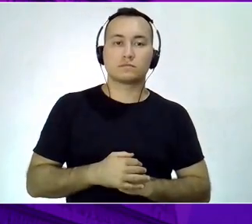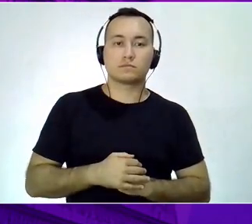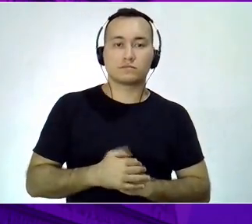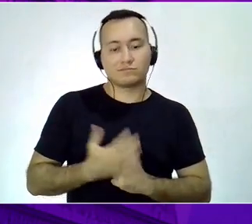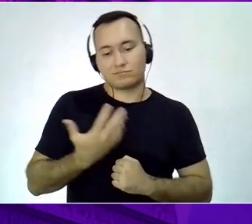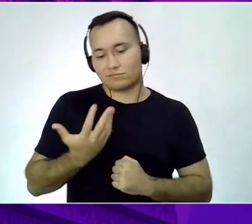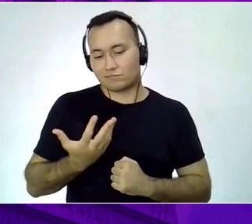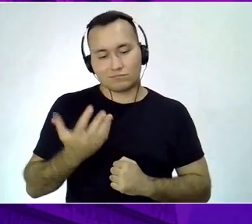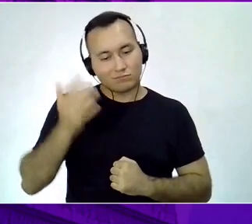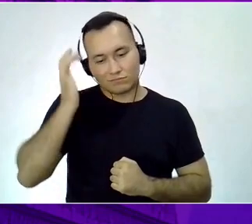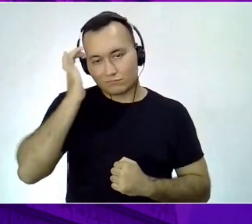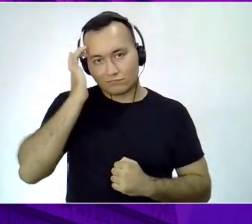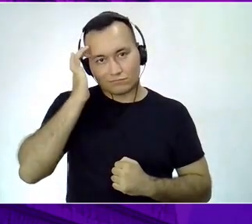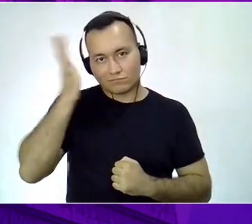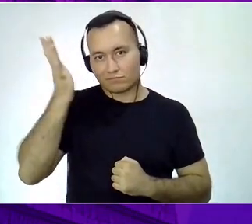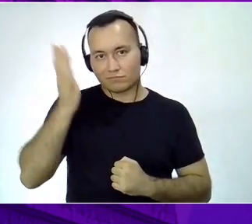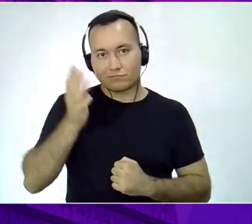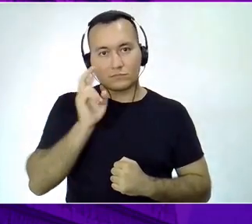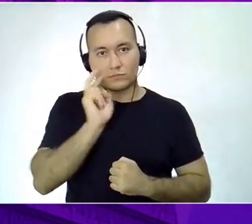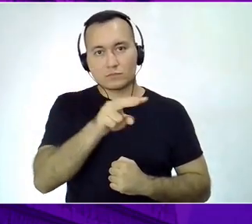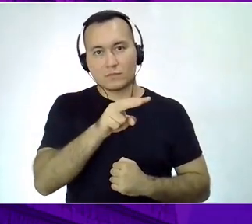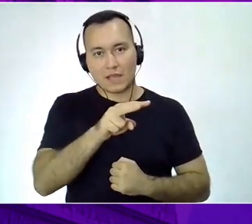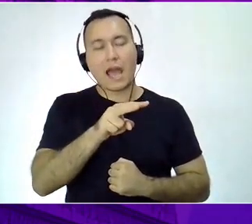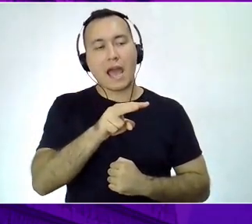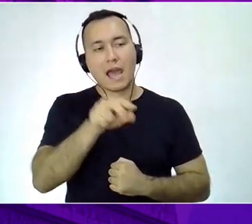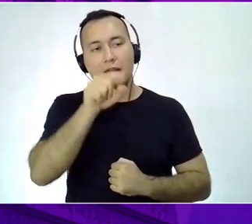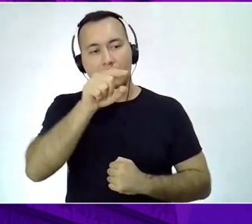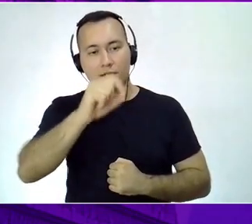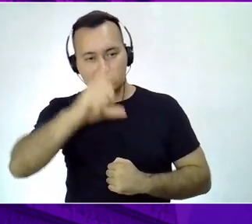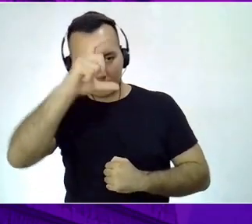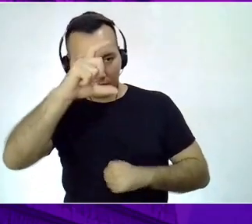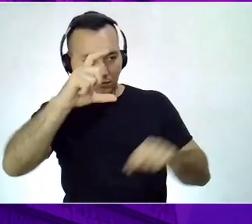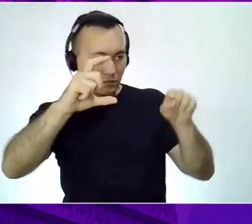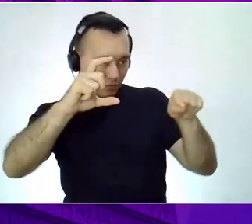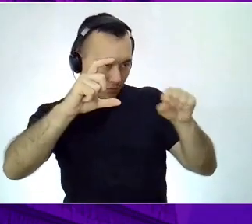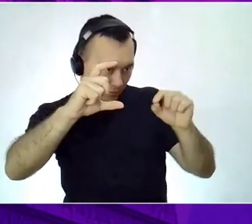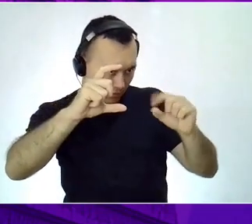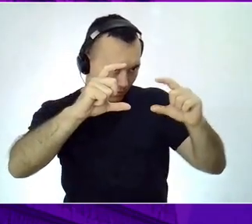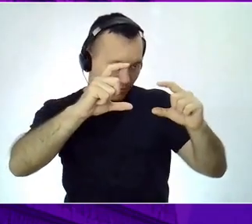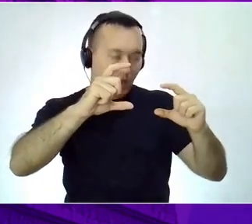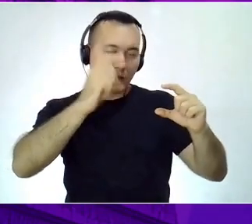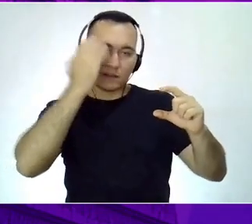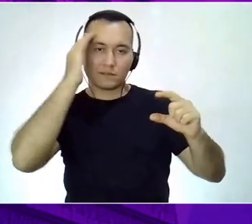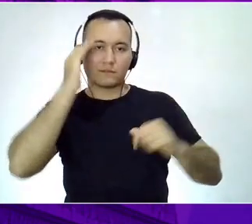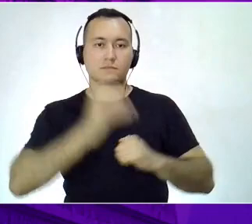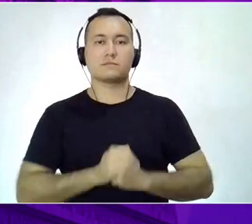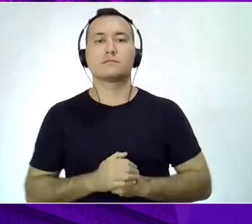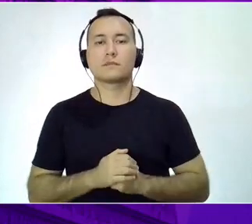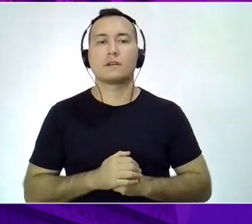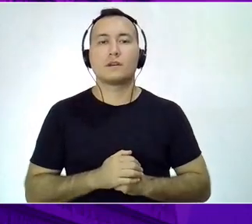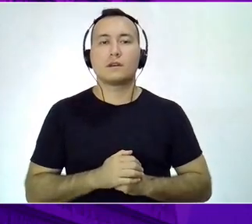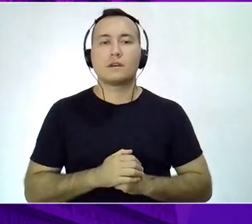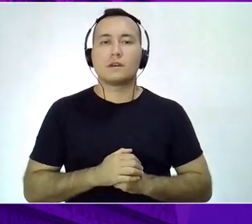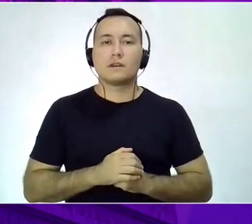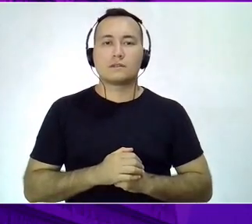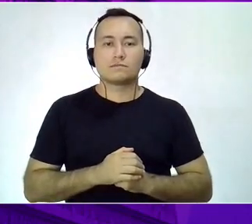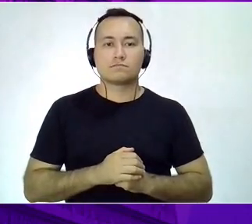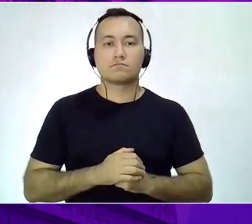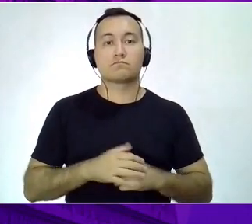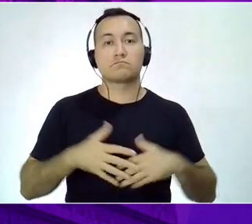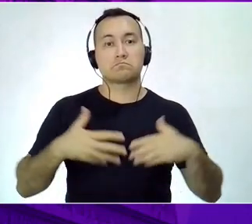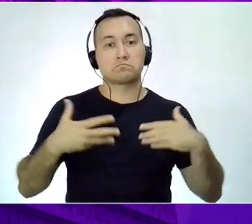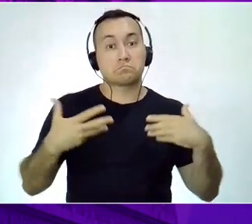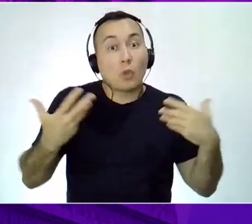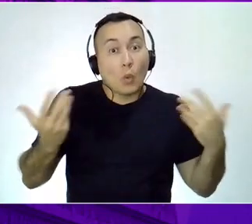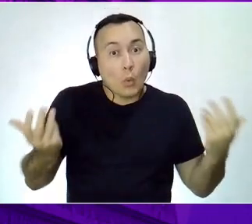eles representam. Mas quando a gente está comparando comprimentos que não têm a base em comum, ou áreas, ou ângulos, e daí quando a gente vai para a